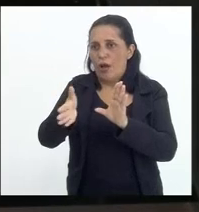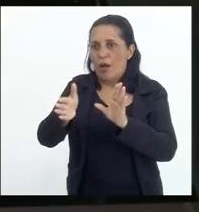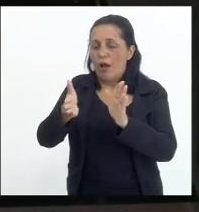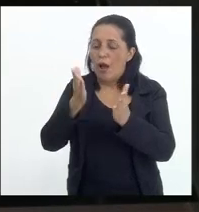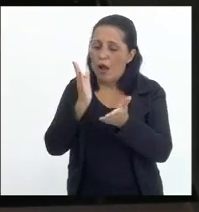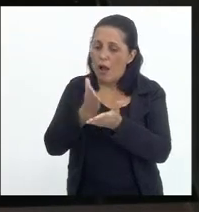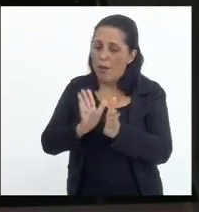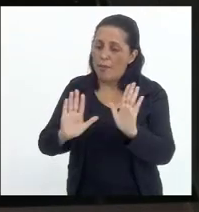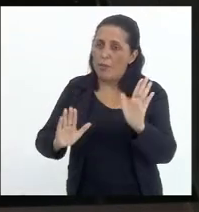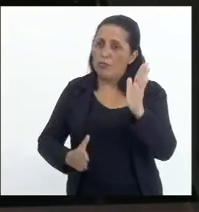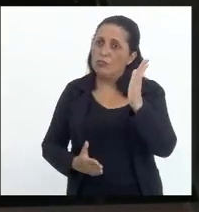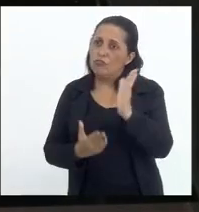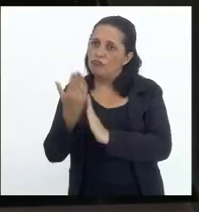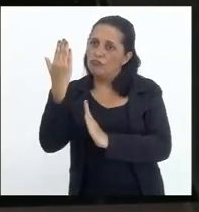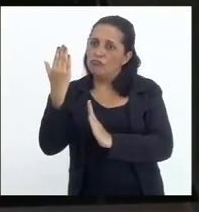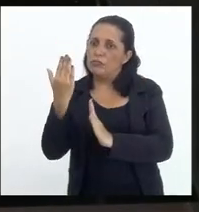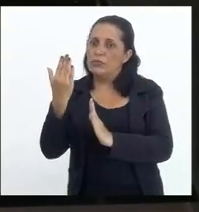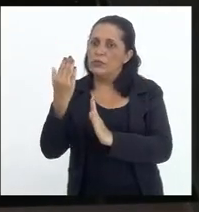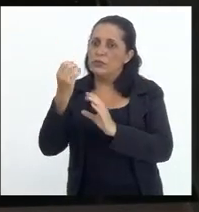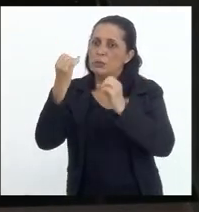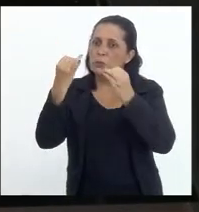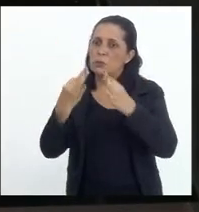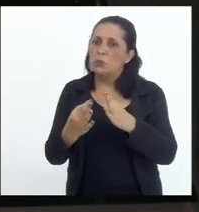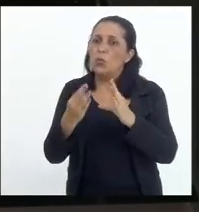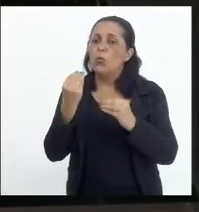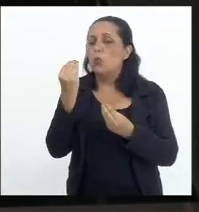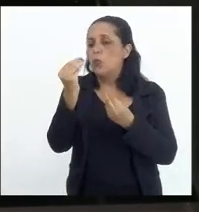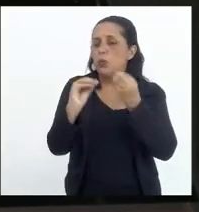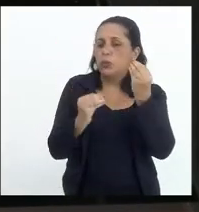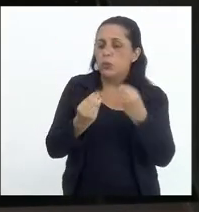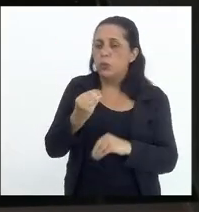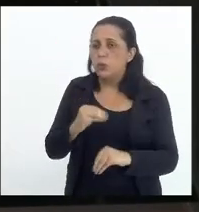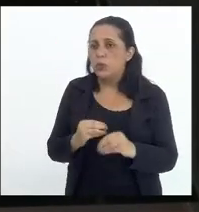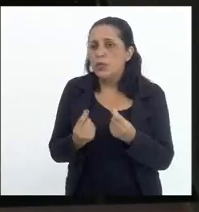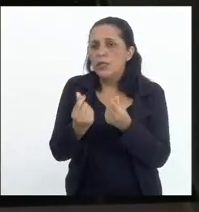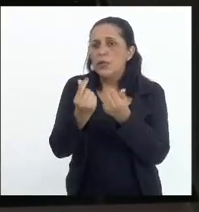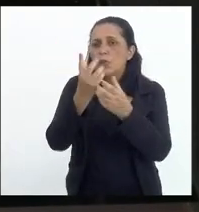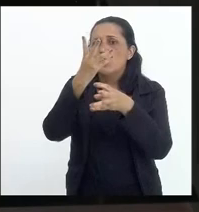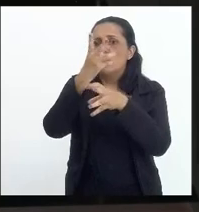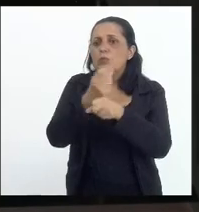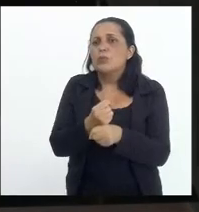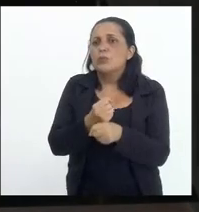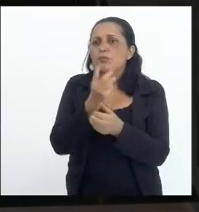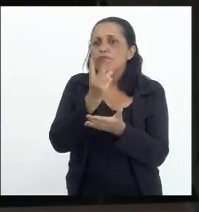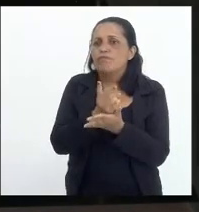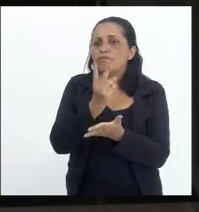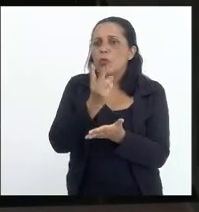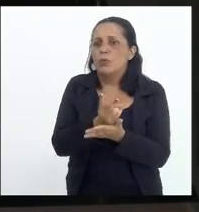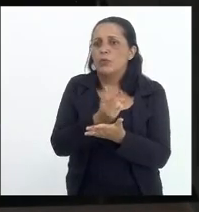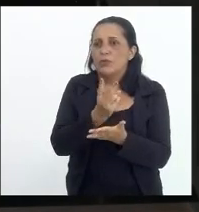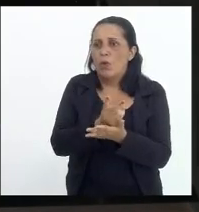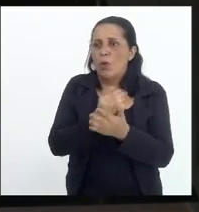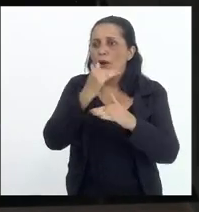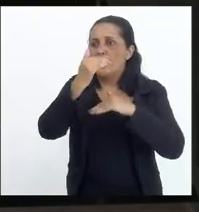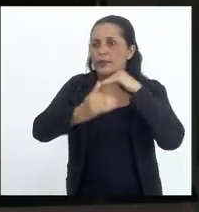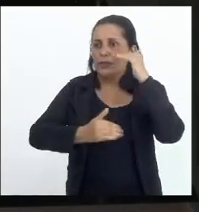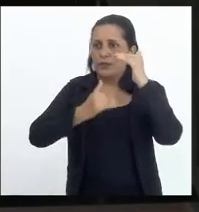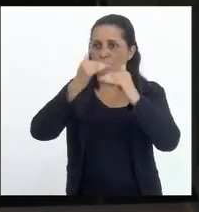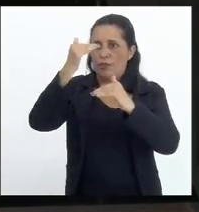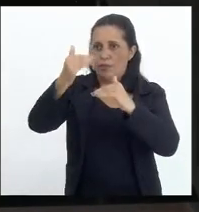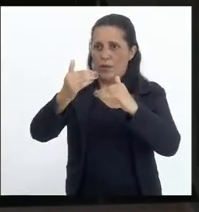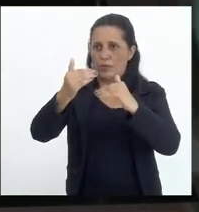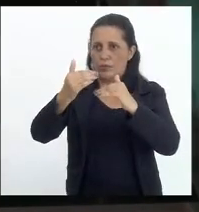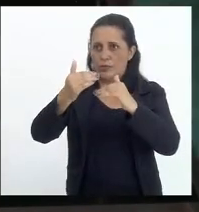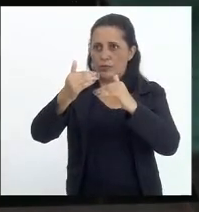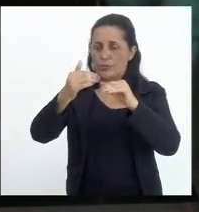aprovar, que dispõe sobre a aplicação dos recursos na manutenção e desenvolvimento de